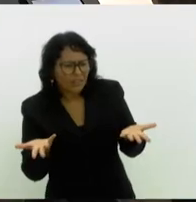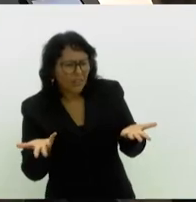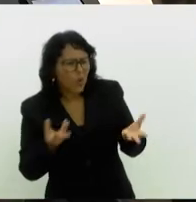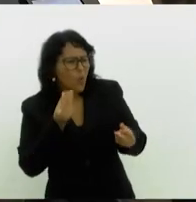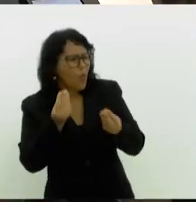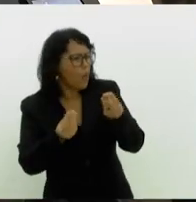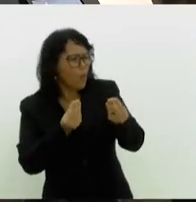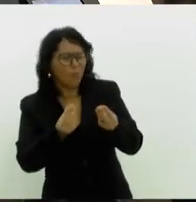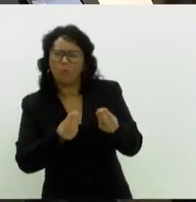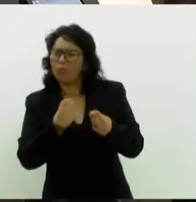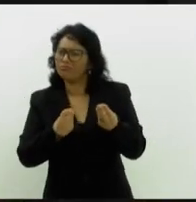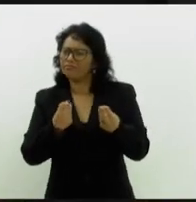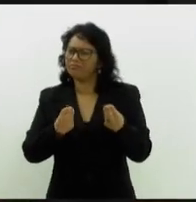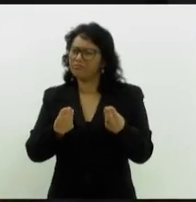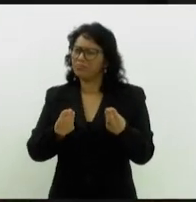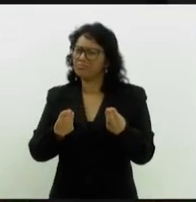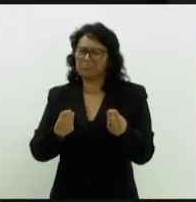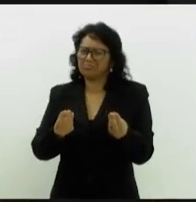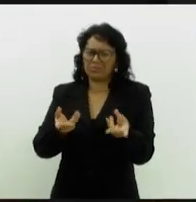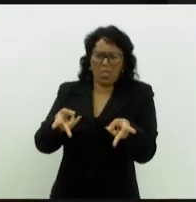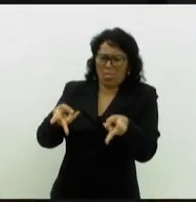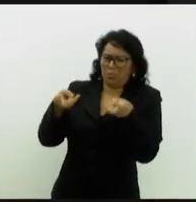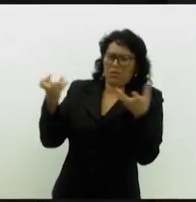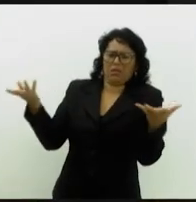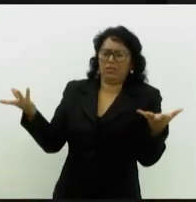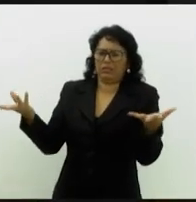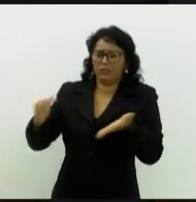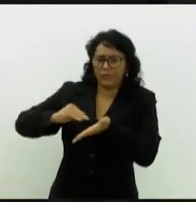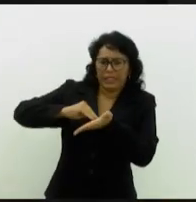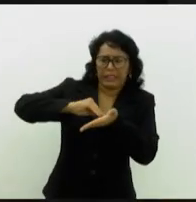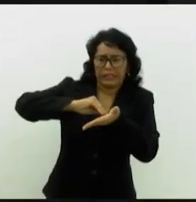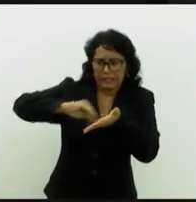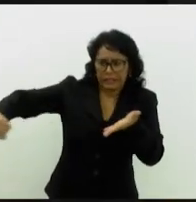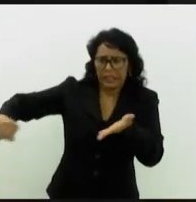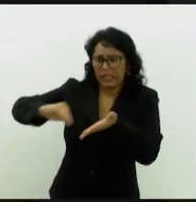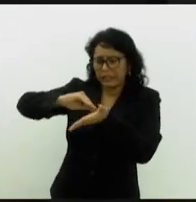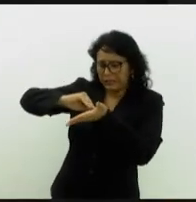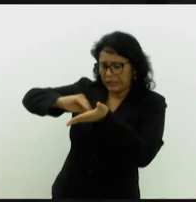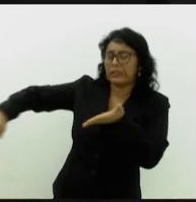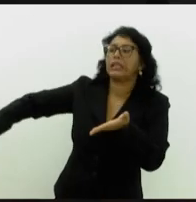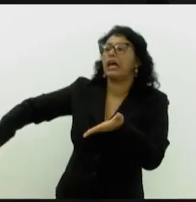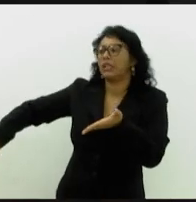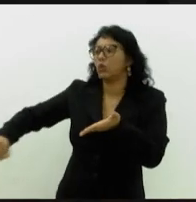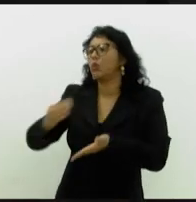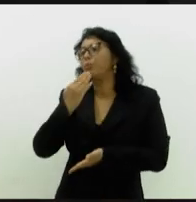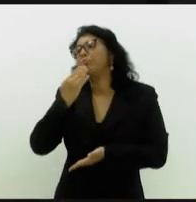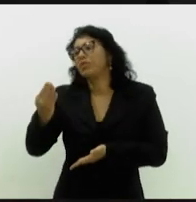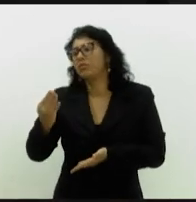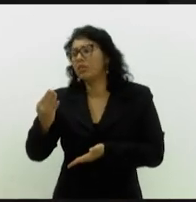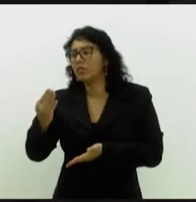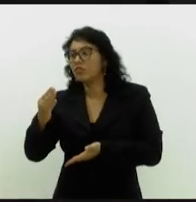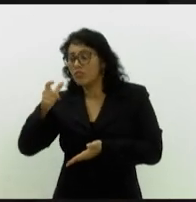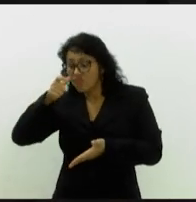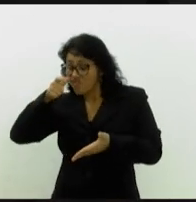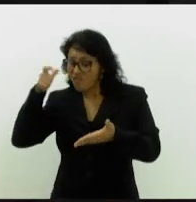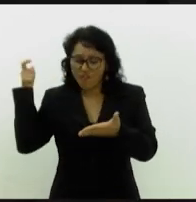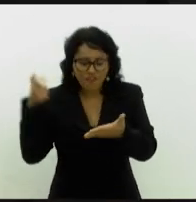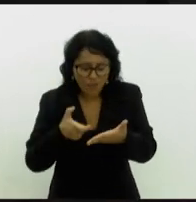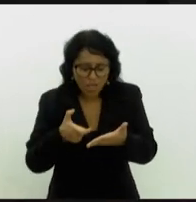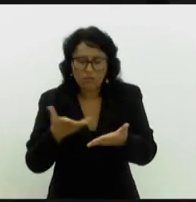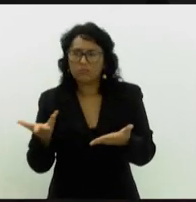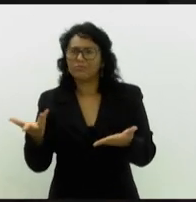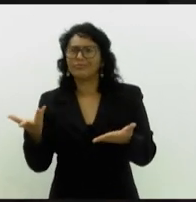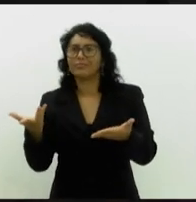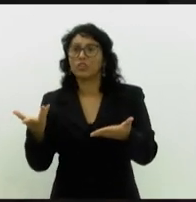ess foi então tá retirado o pedido de verificação quase mata do coração só para para declarar